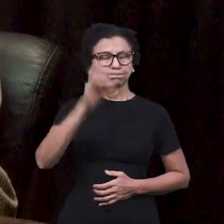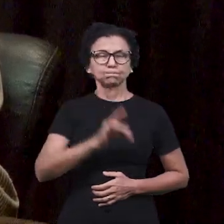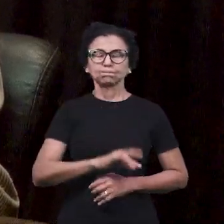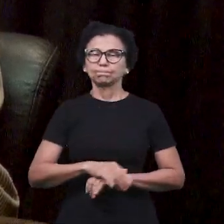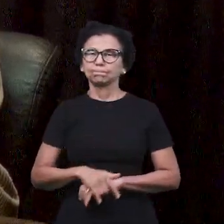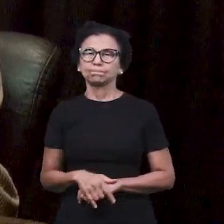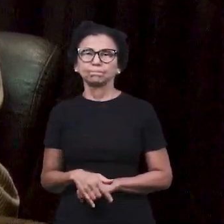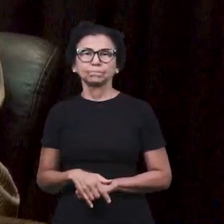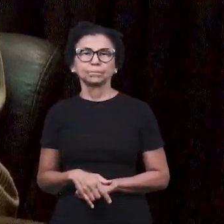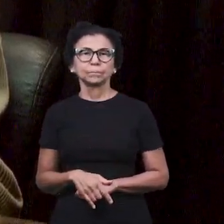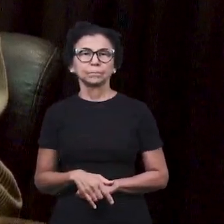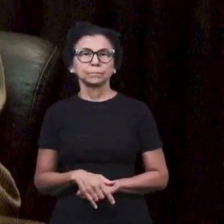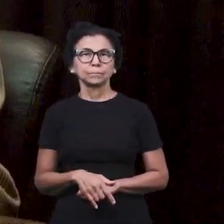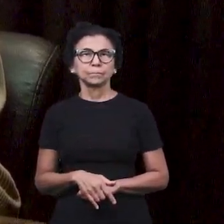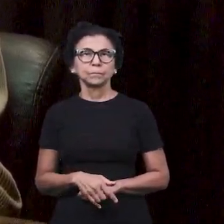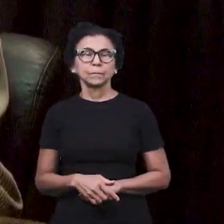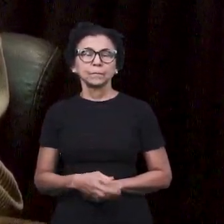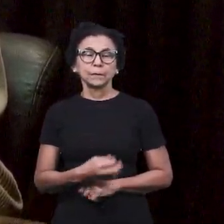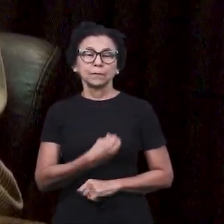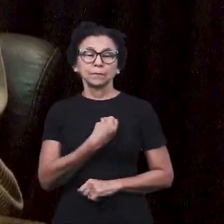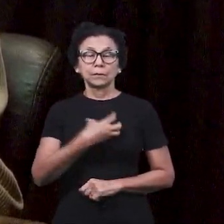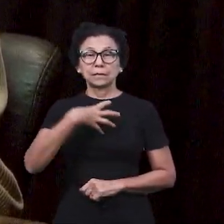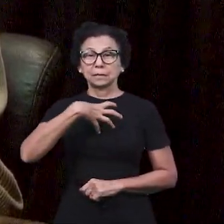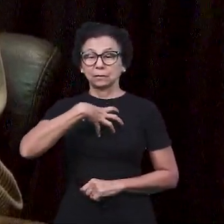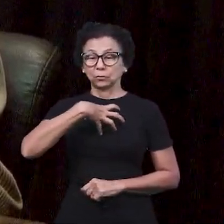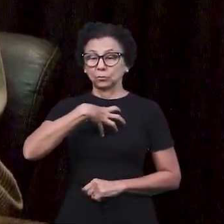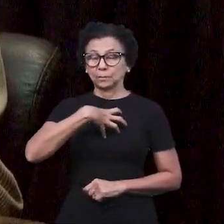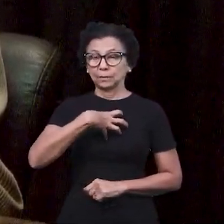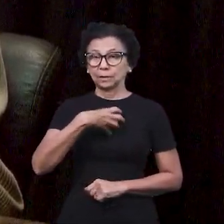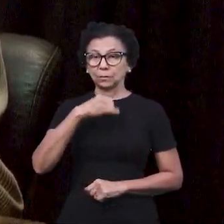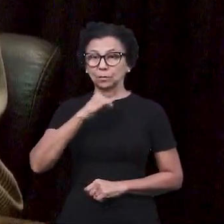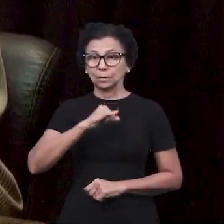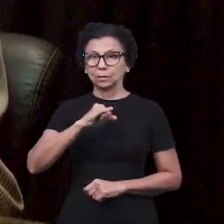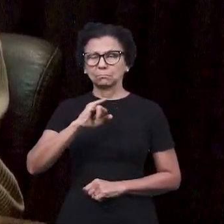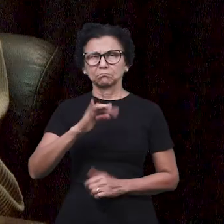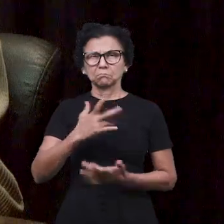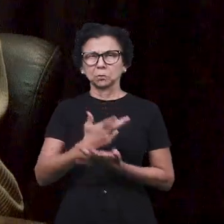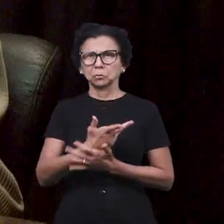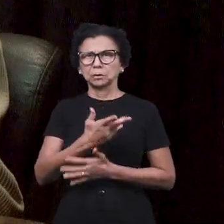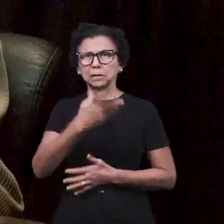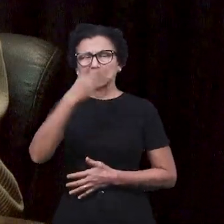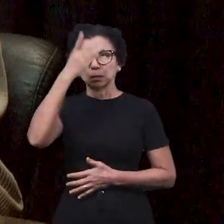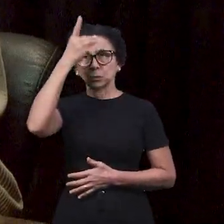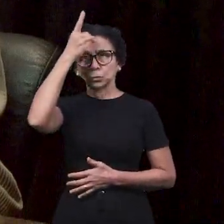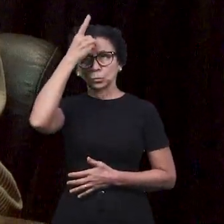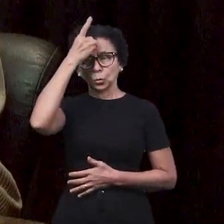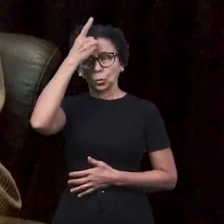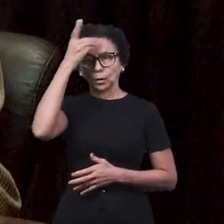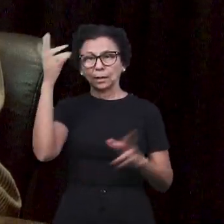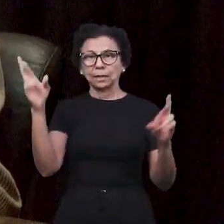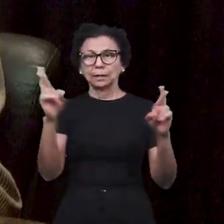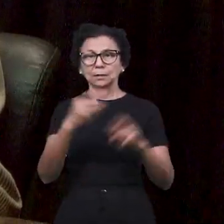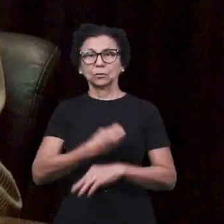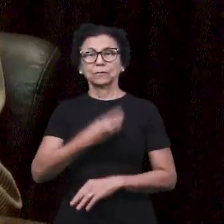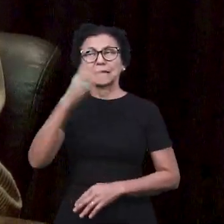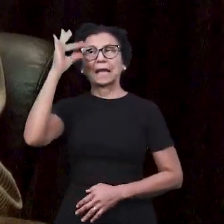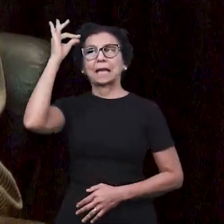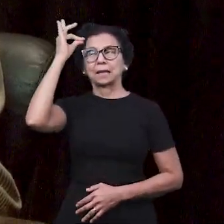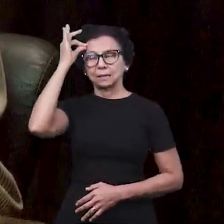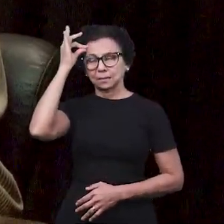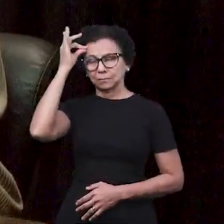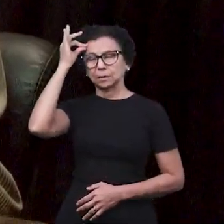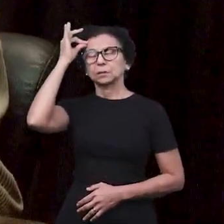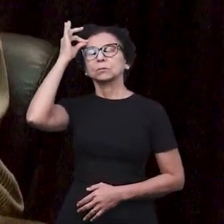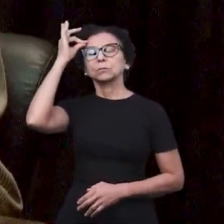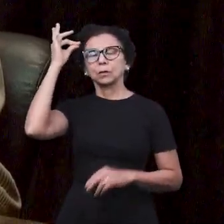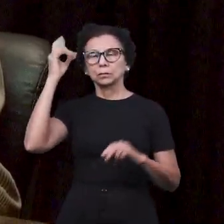Nós estamos falando em vida sentimental afetiva. Se houver algum dom relativo à vida espiritual, aí sim, o